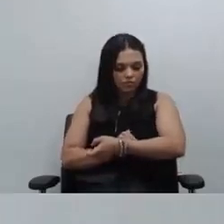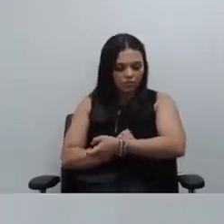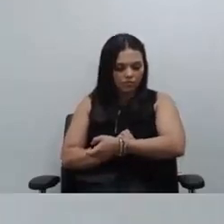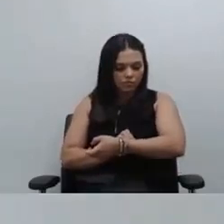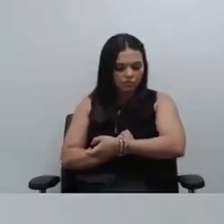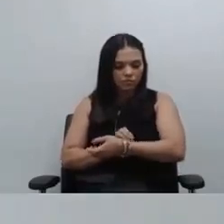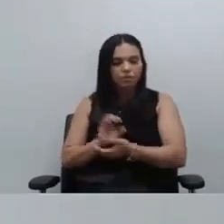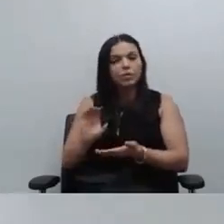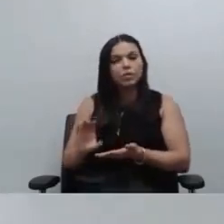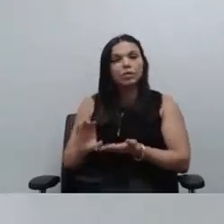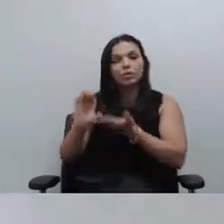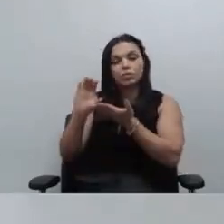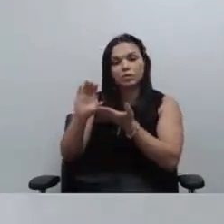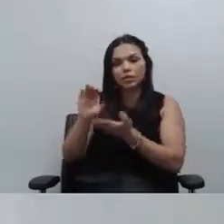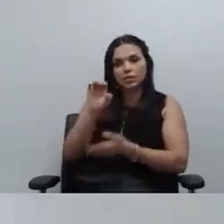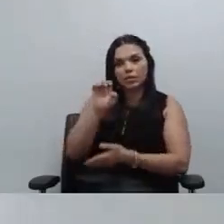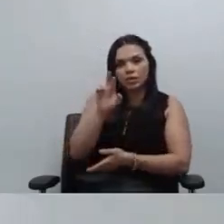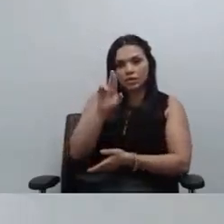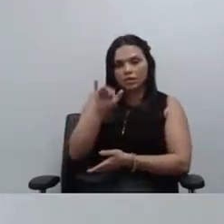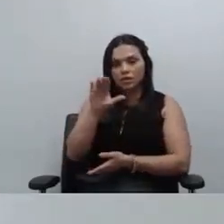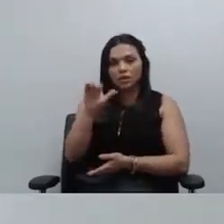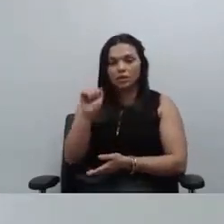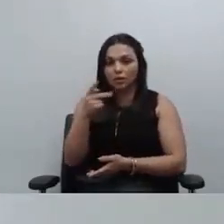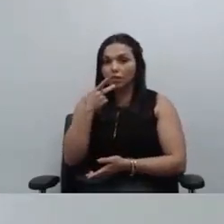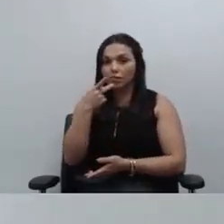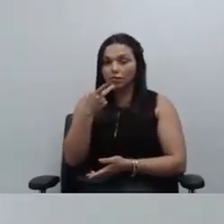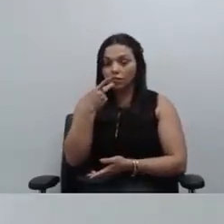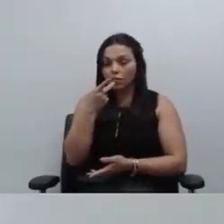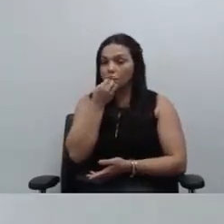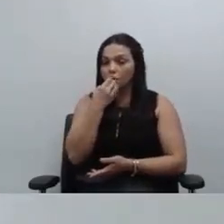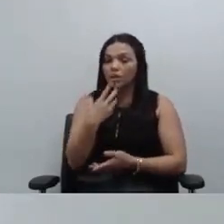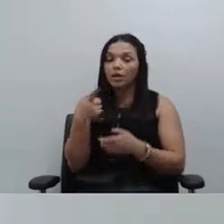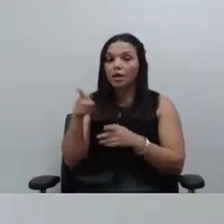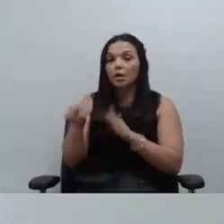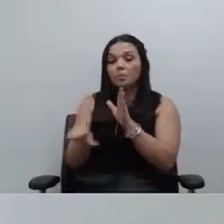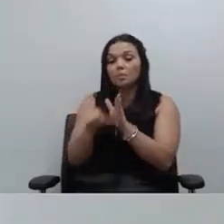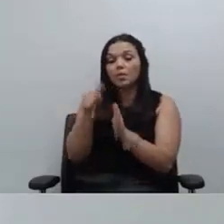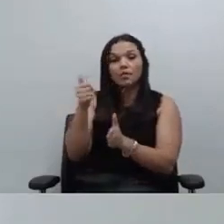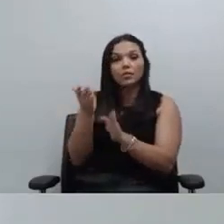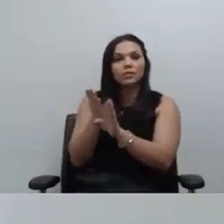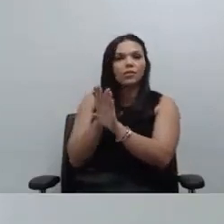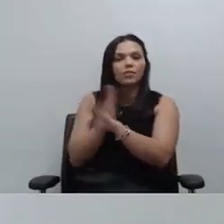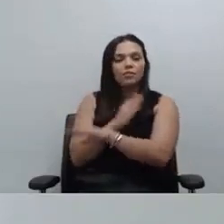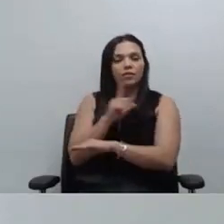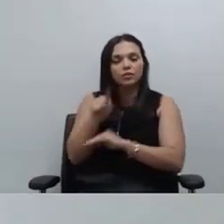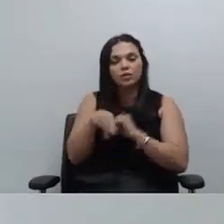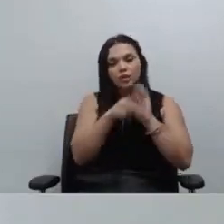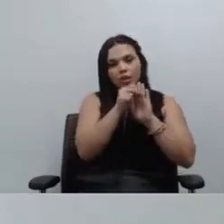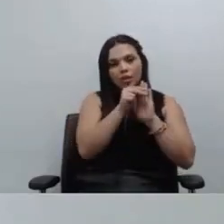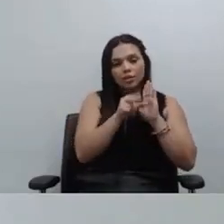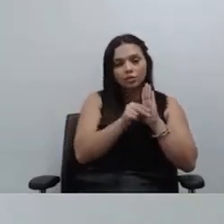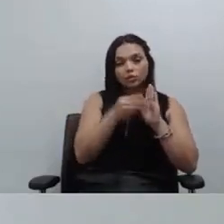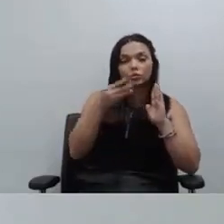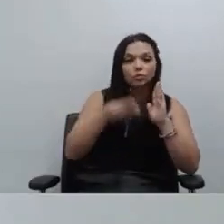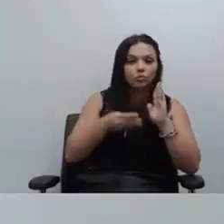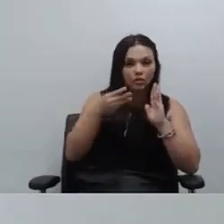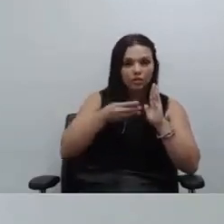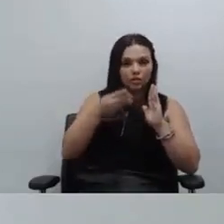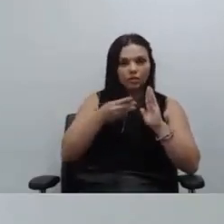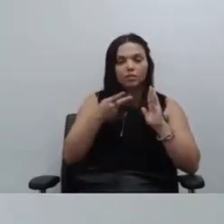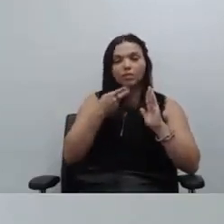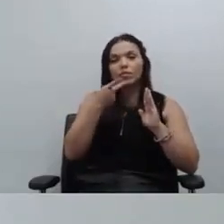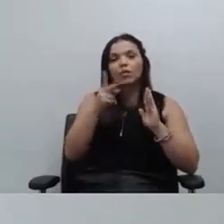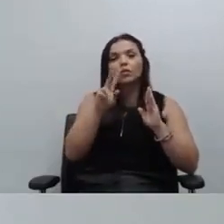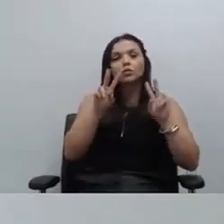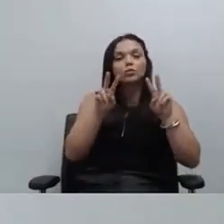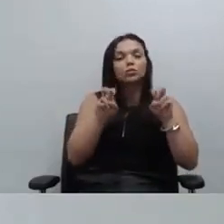A conselheira Érica trouxe bem, esse é o primeiro afastamento nesse novo modelo que nós temos, e o artigo 3º estabelece um limite,